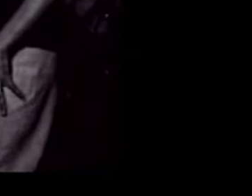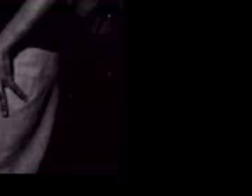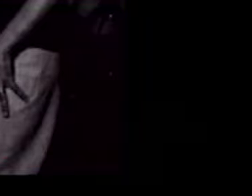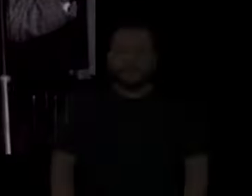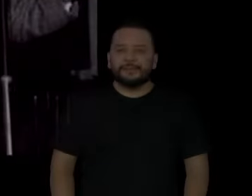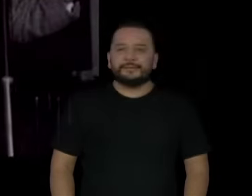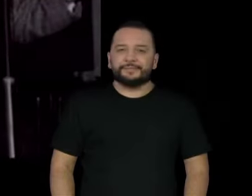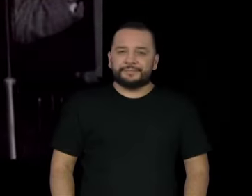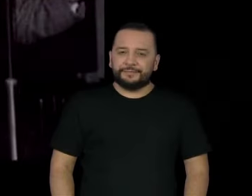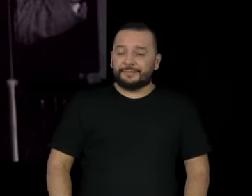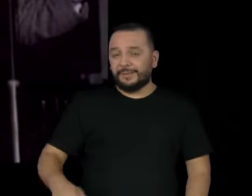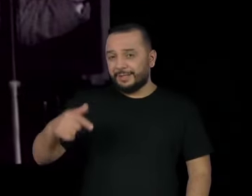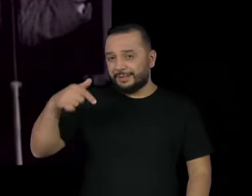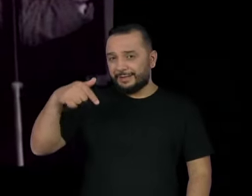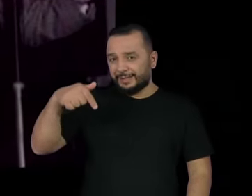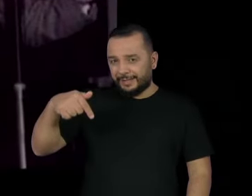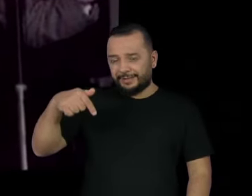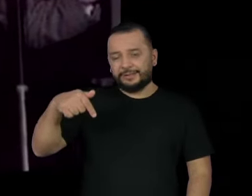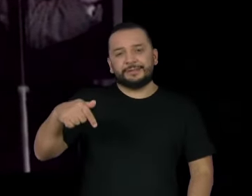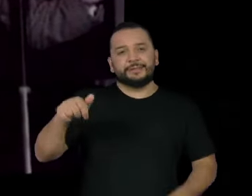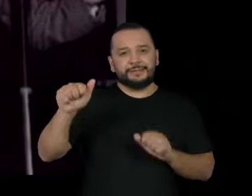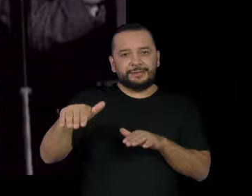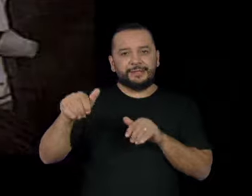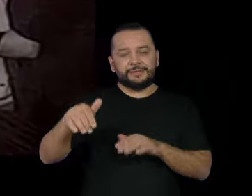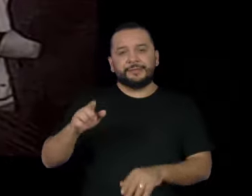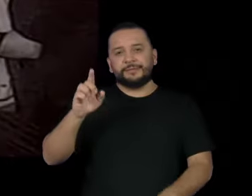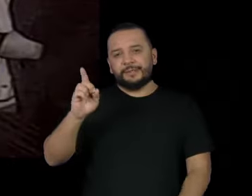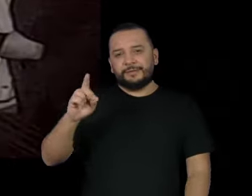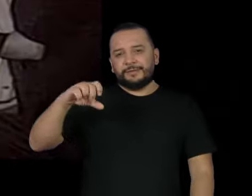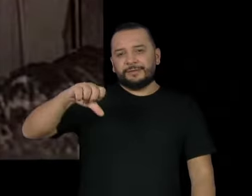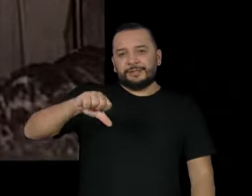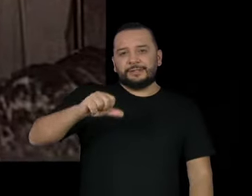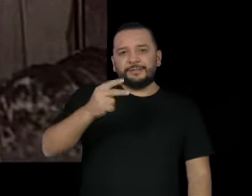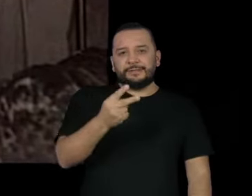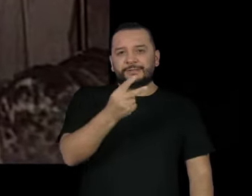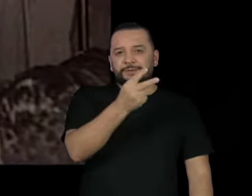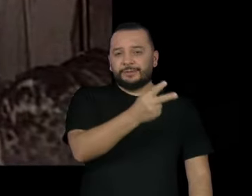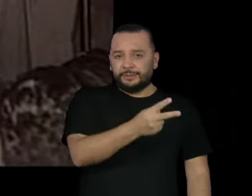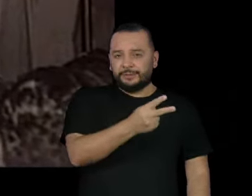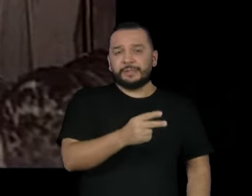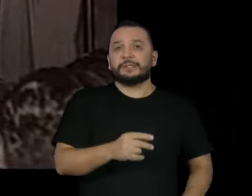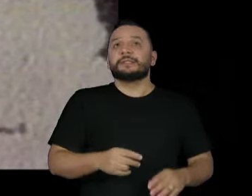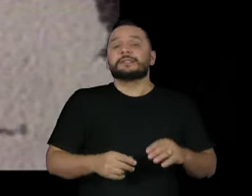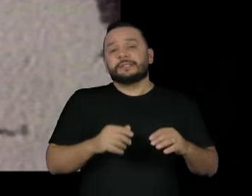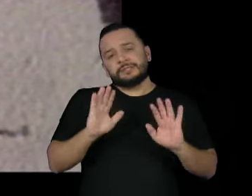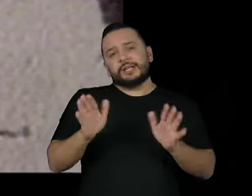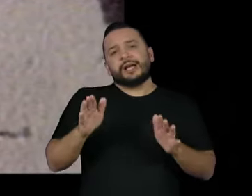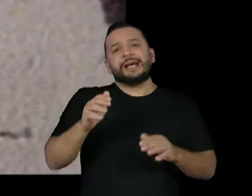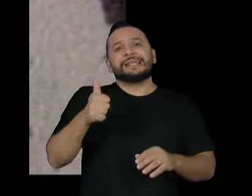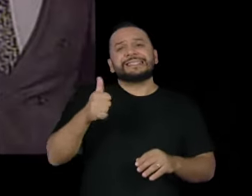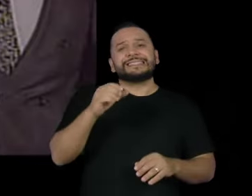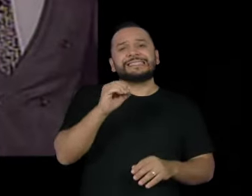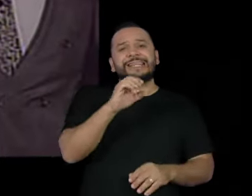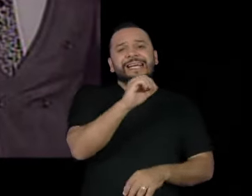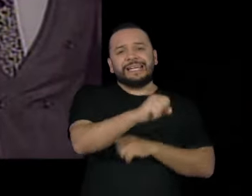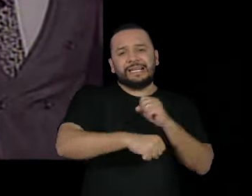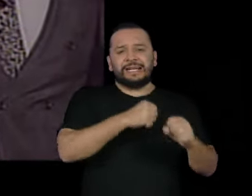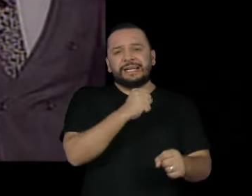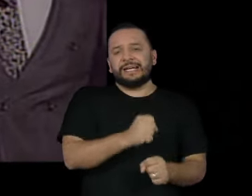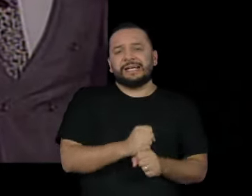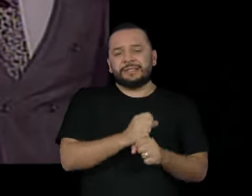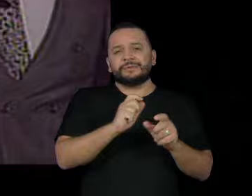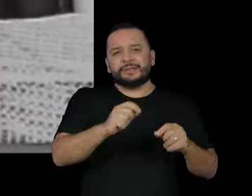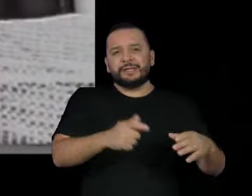Em 7 de setembro de 1922, dia do centenário da nossa independência, foi feita a